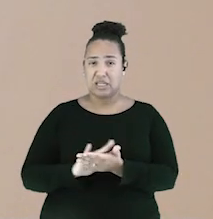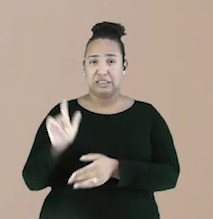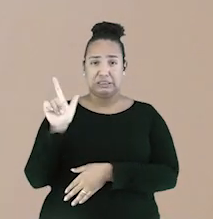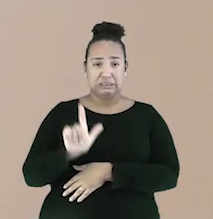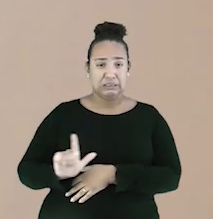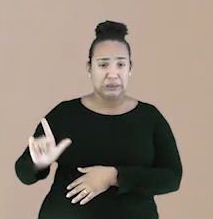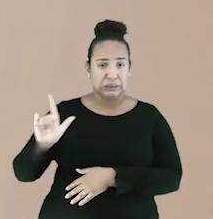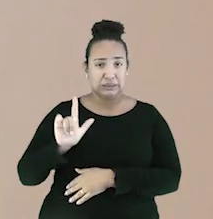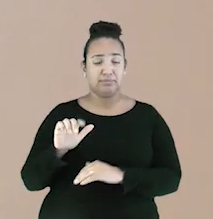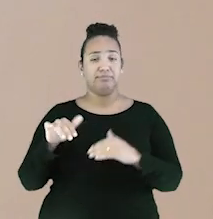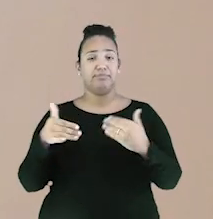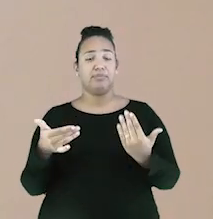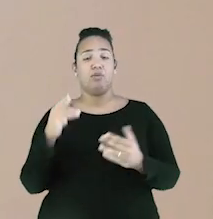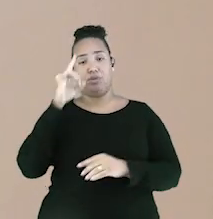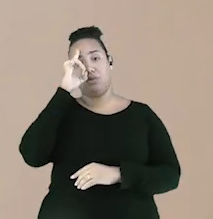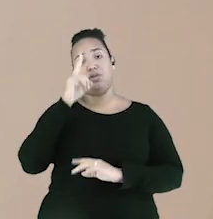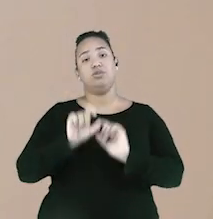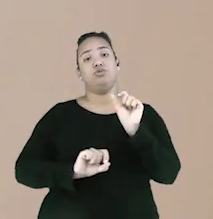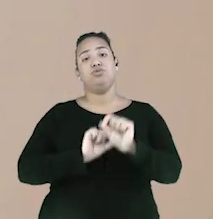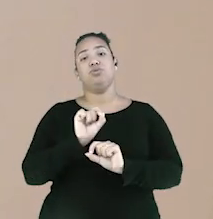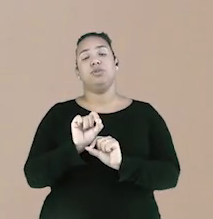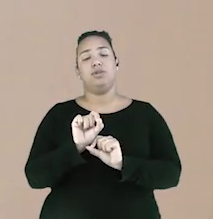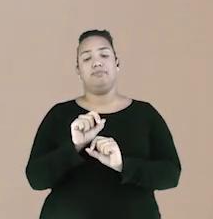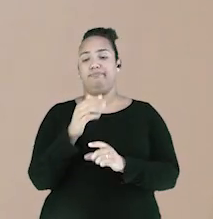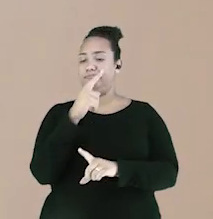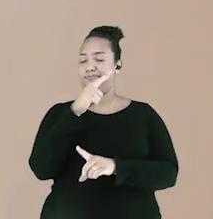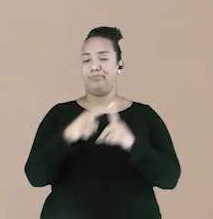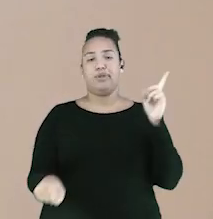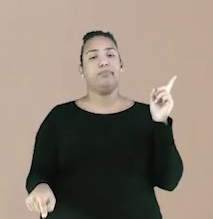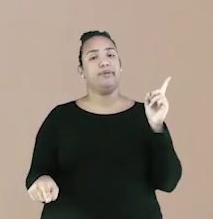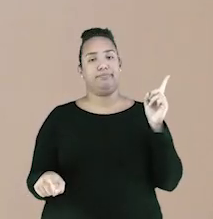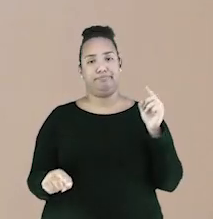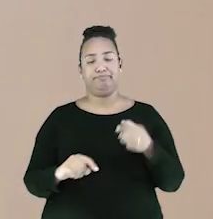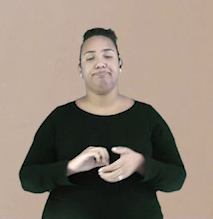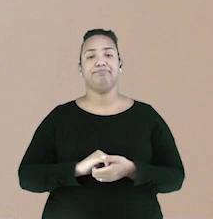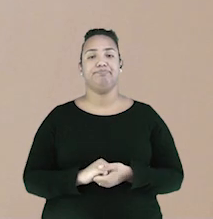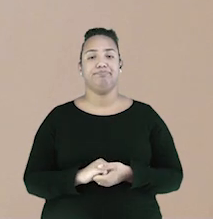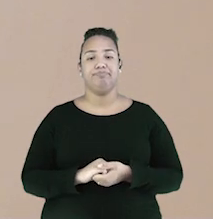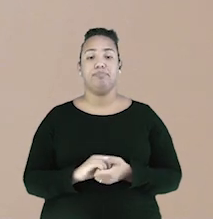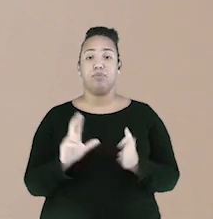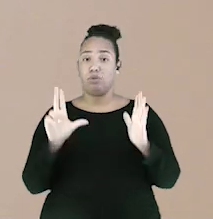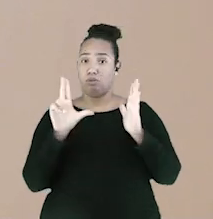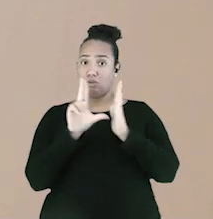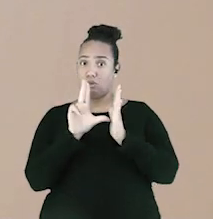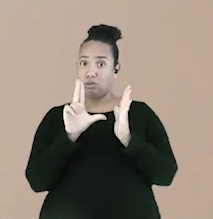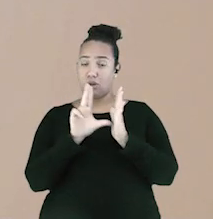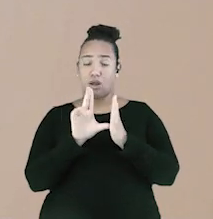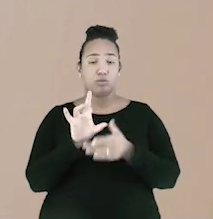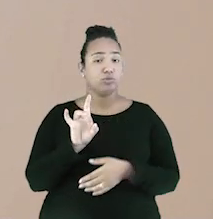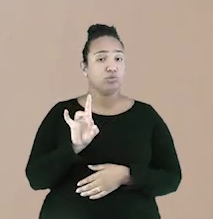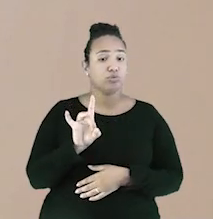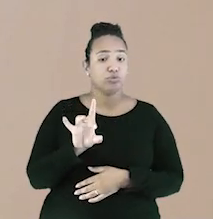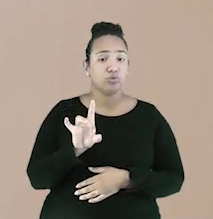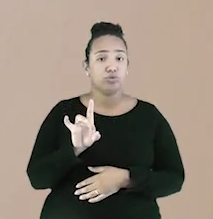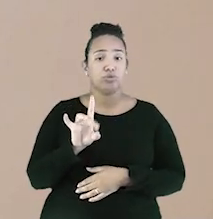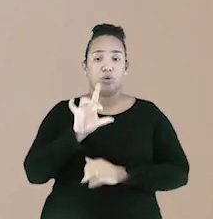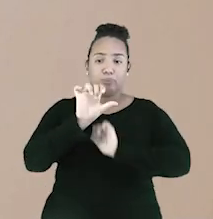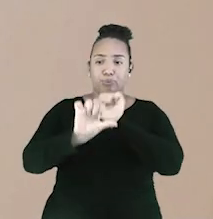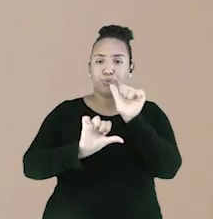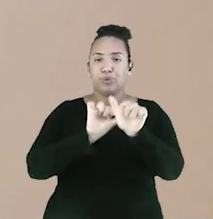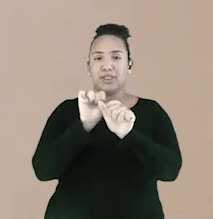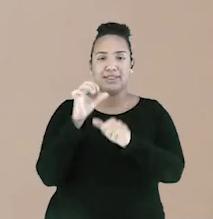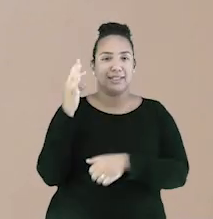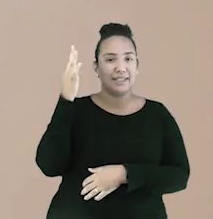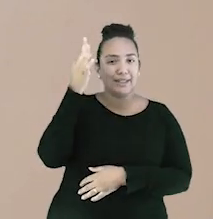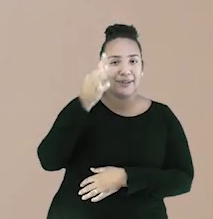de literatura, decidiu-se pela proibição. Martinho Lutero não apenas revolucionou no